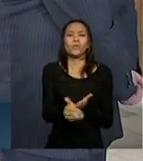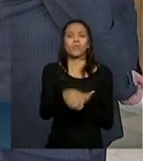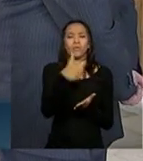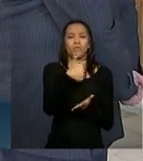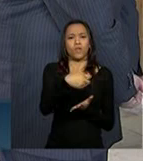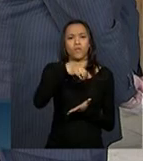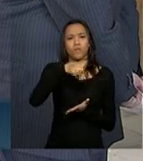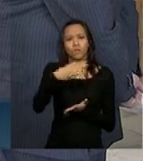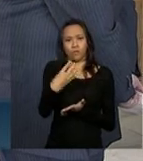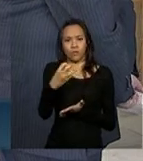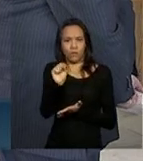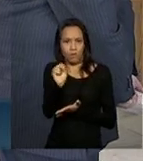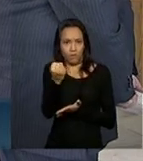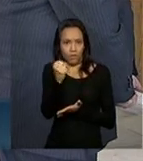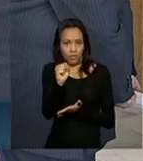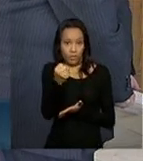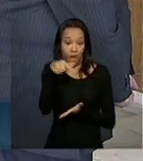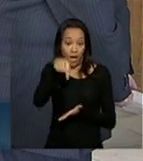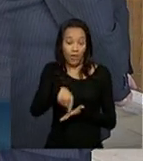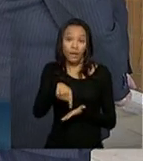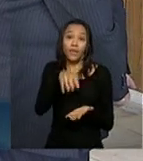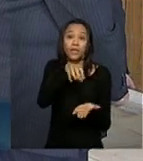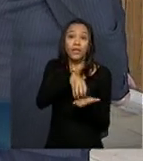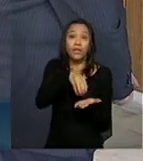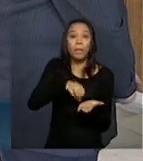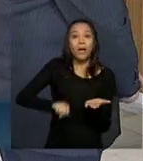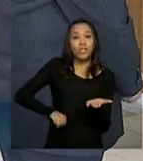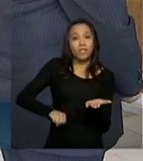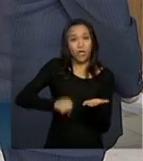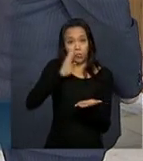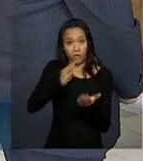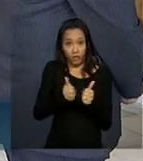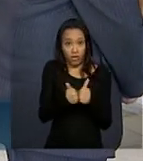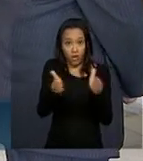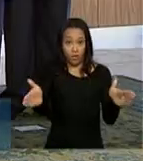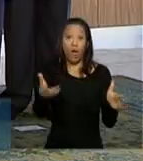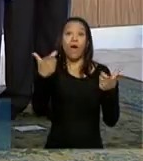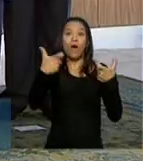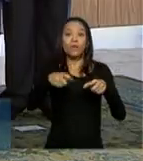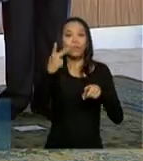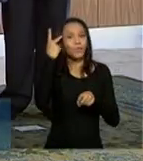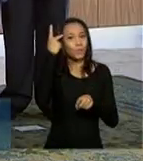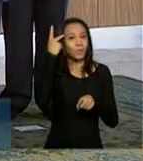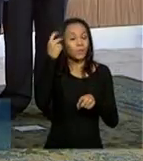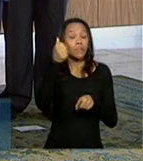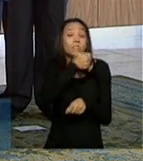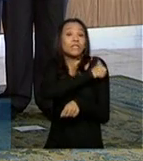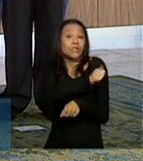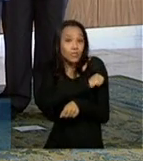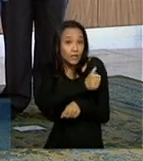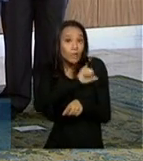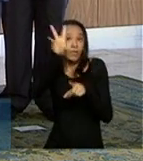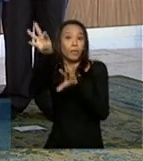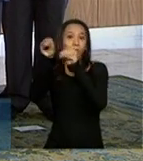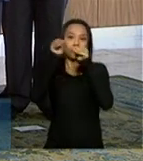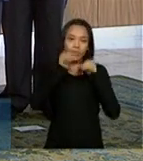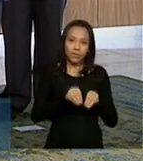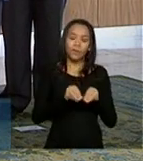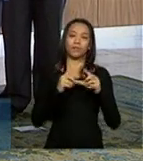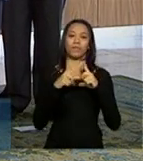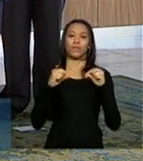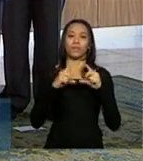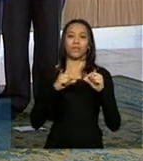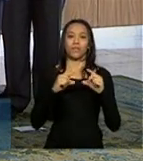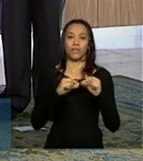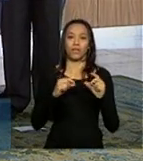1948. A Embaixada da Índia no Brasil foi inaugurada em 1948, no Rio de Janeiro, e mudou-se para Brasília em